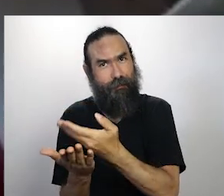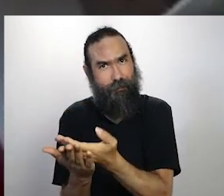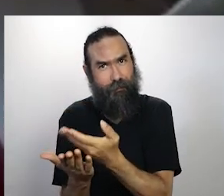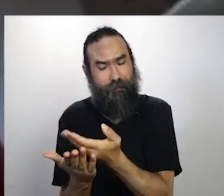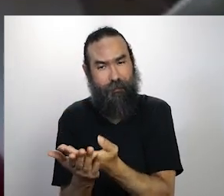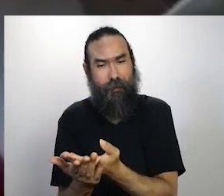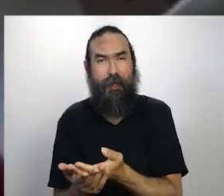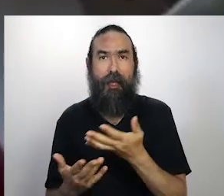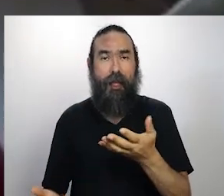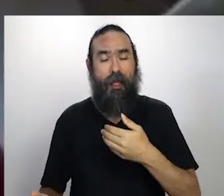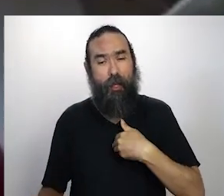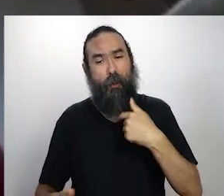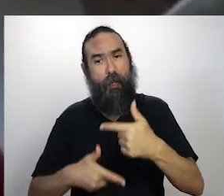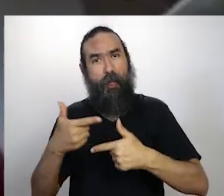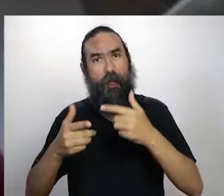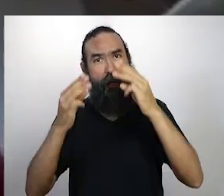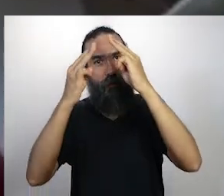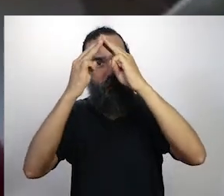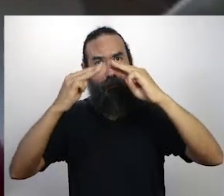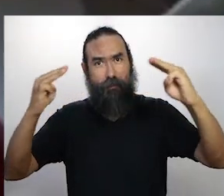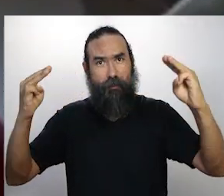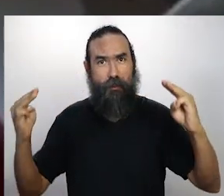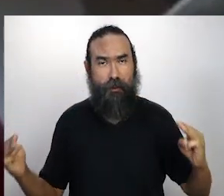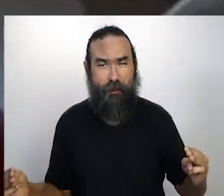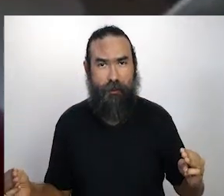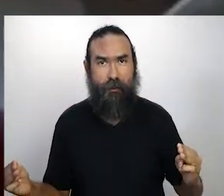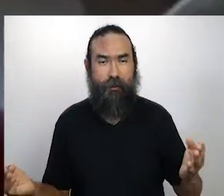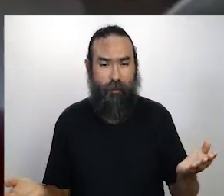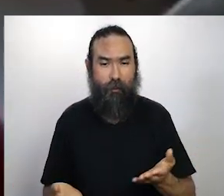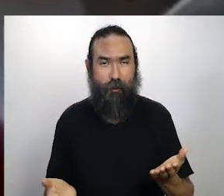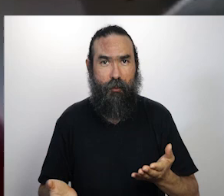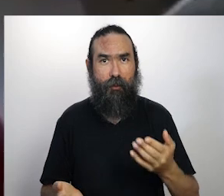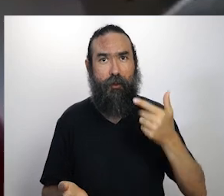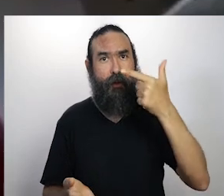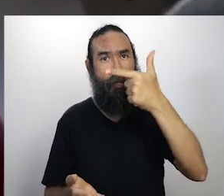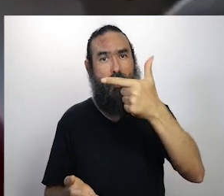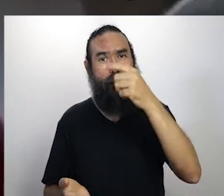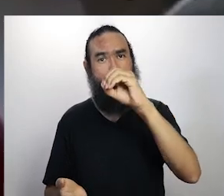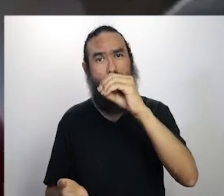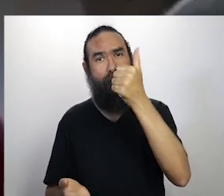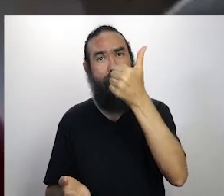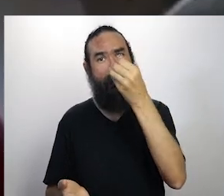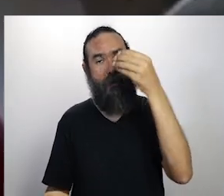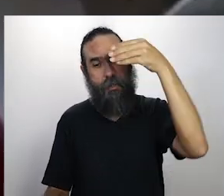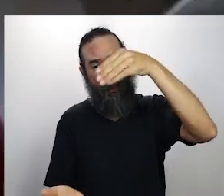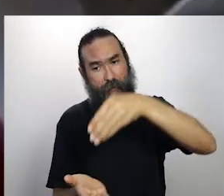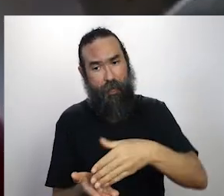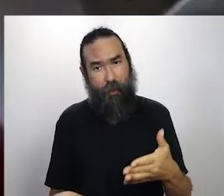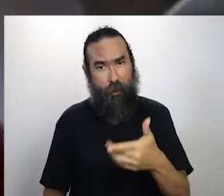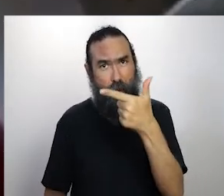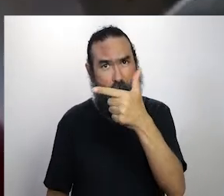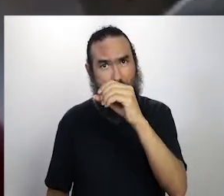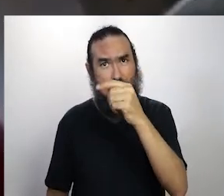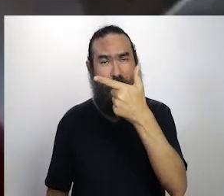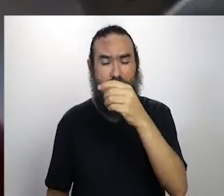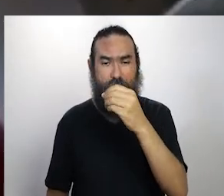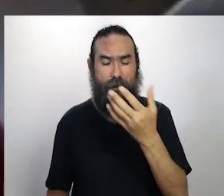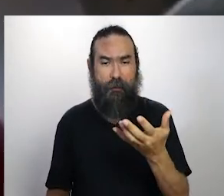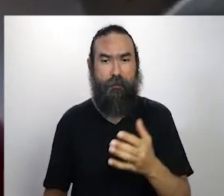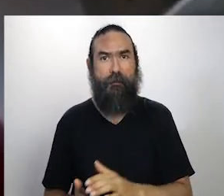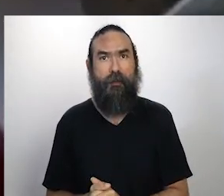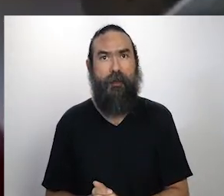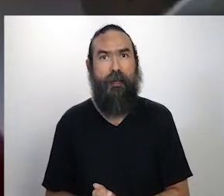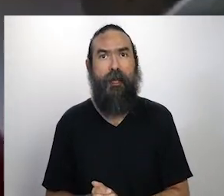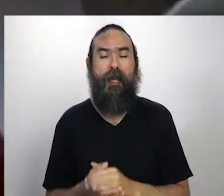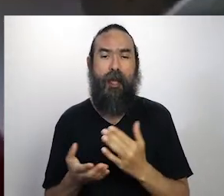Extensão do museu atualmente, né? Eu dirigi o museu de 2016 a 2020, mas eu acho que tem...